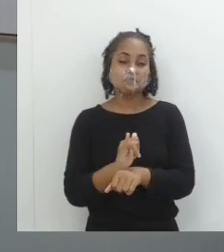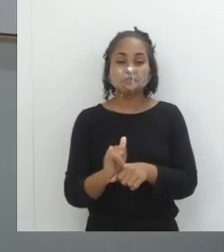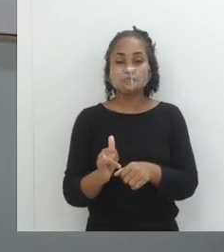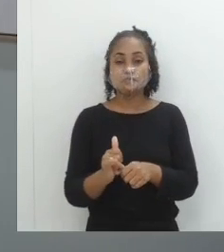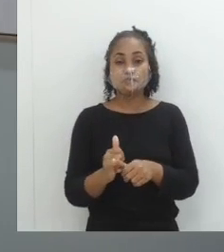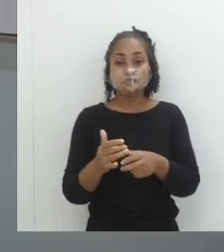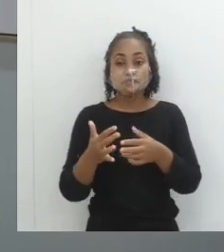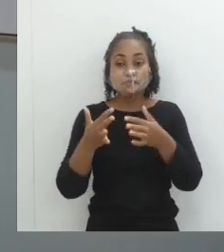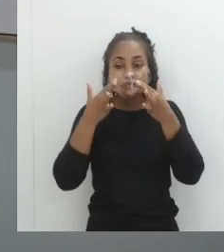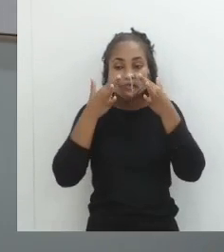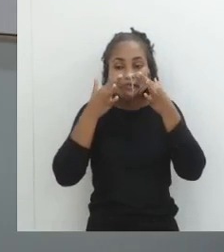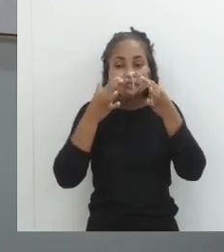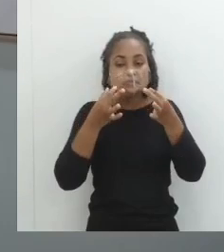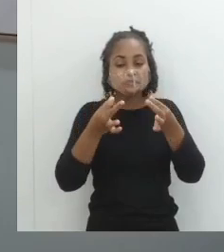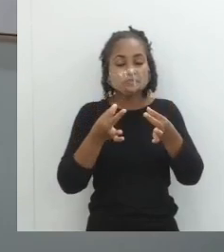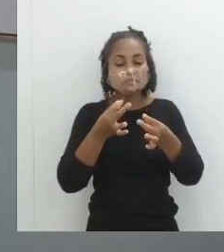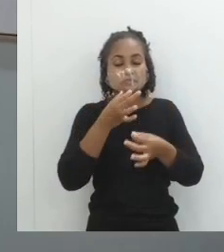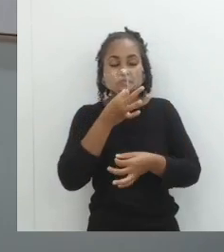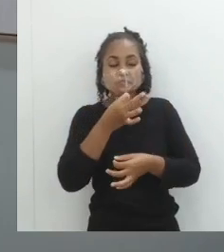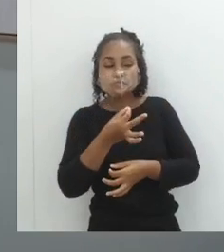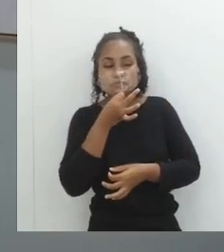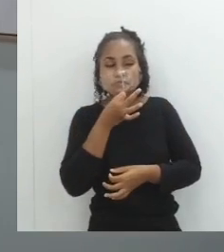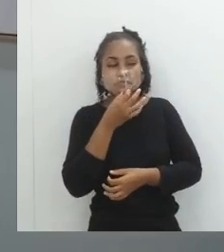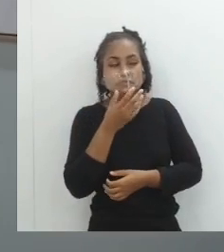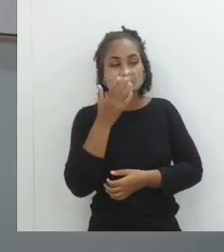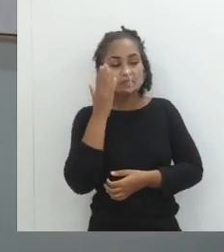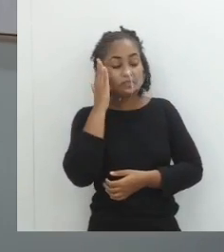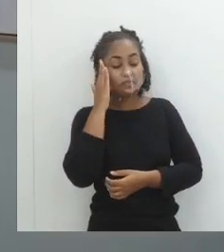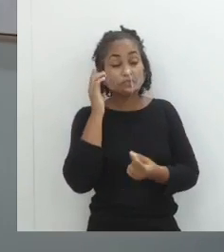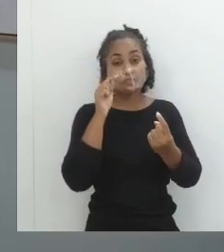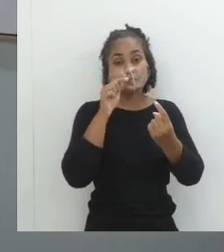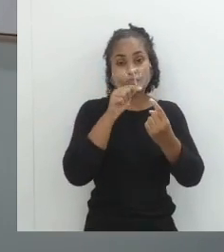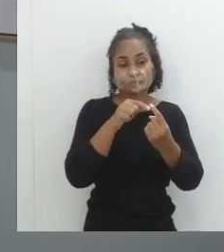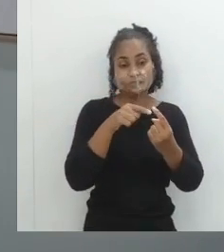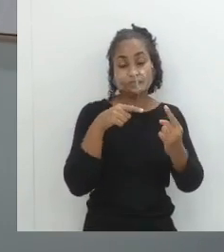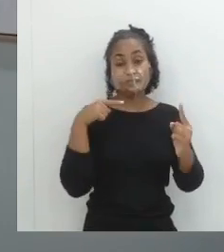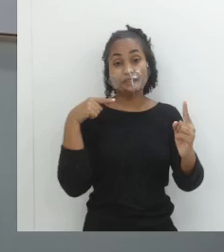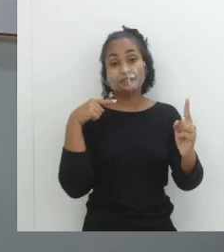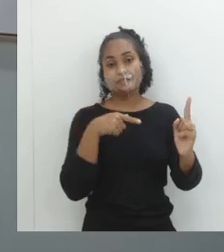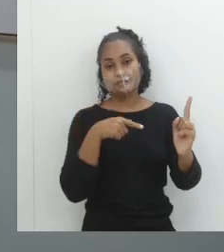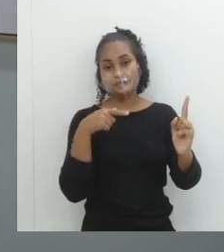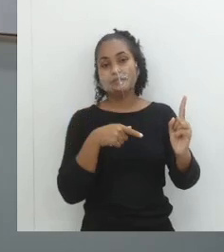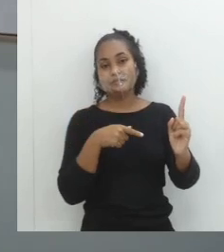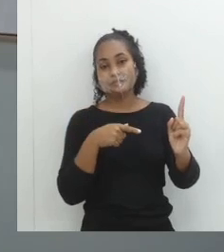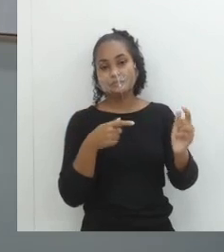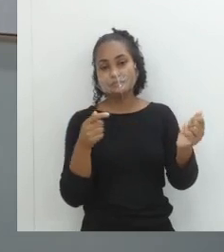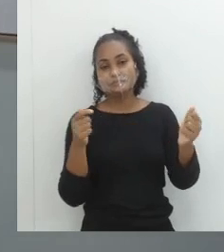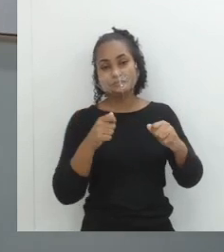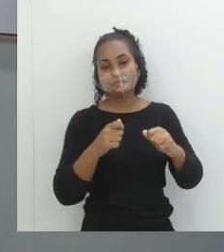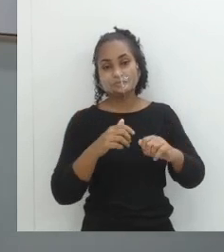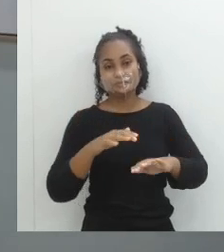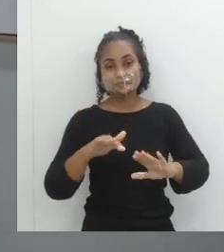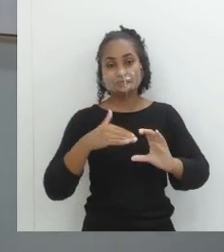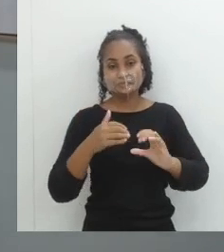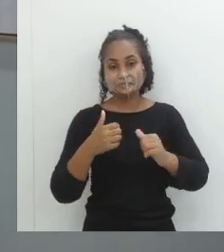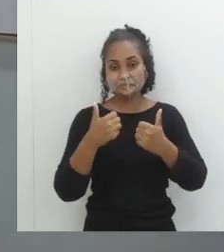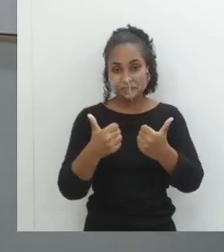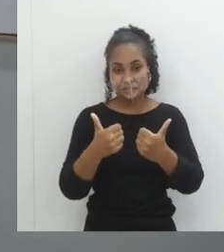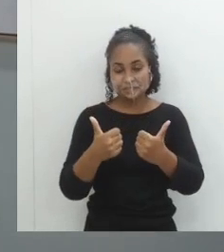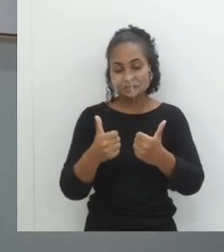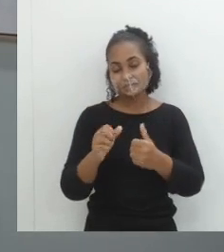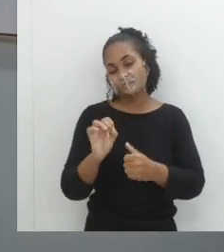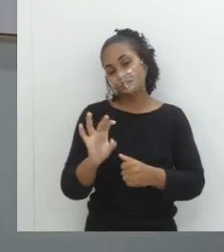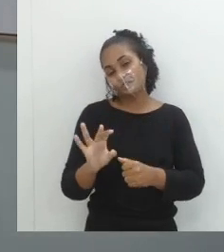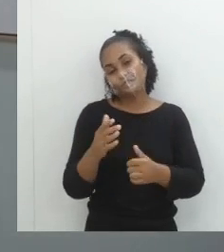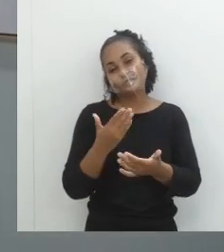É observar o sentido crítico, é saber a mensagem que aquela arte vai deixar para mim. Beleza, pessoal? Por